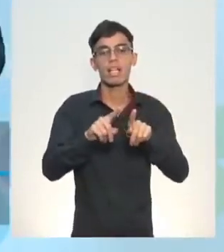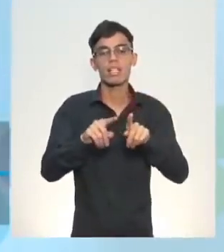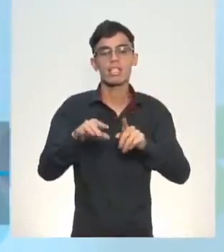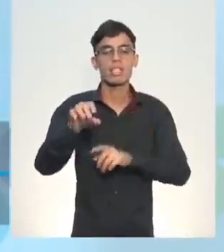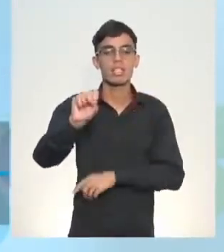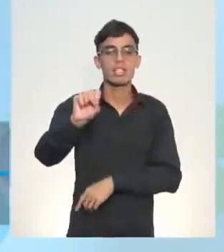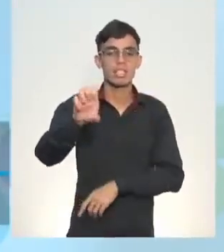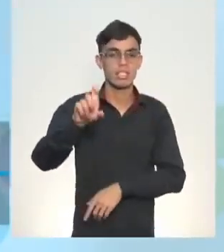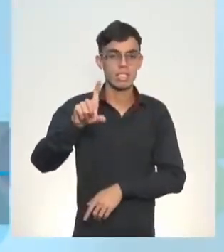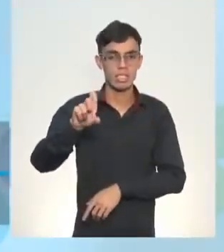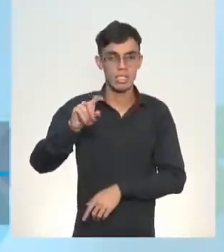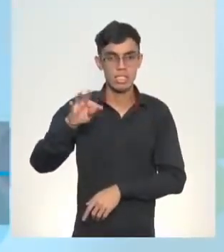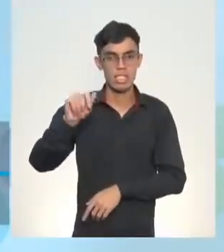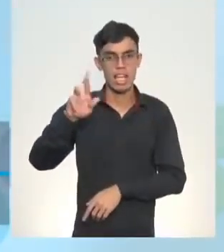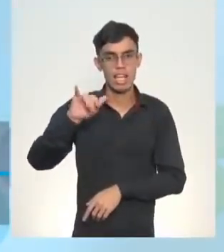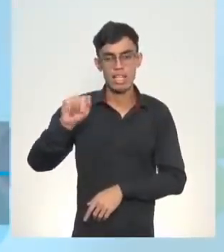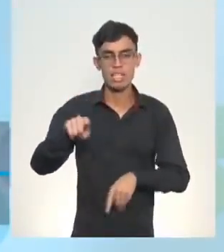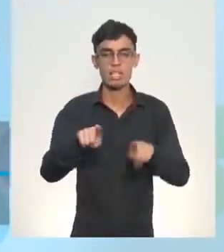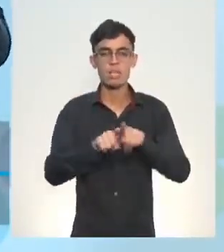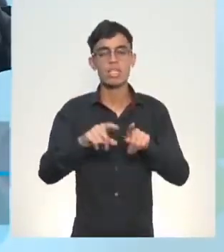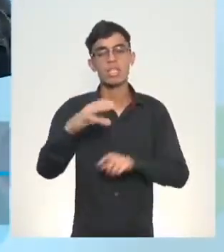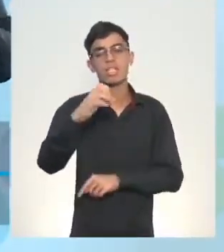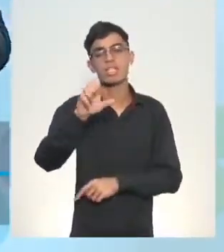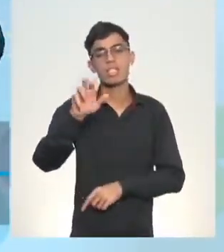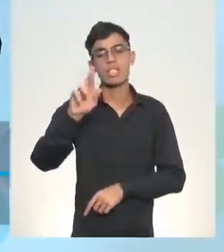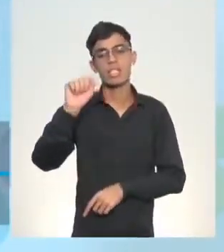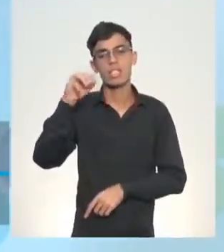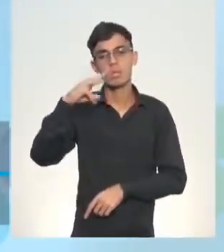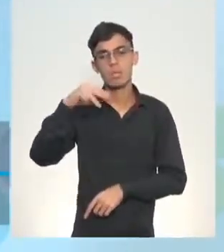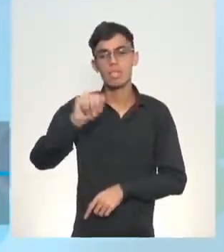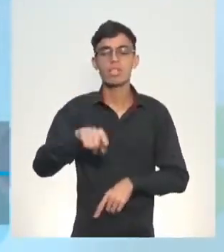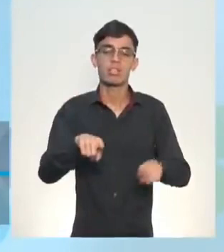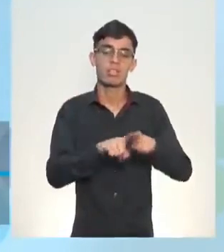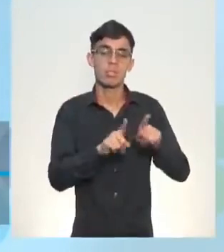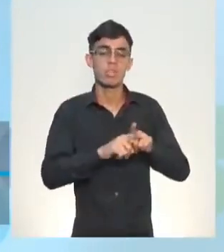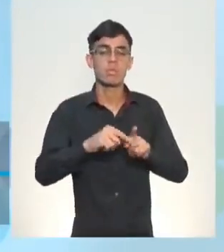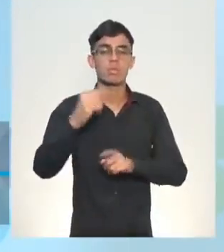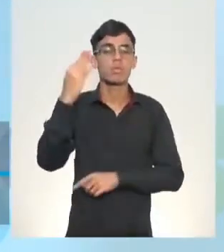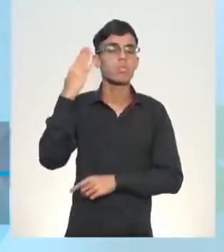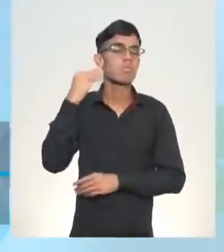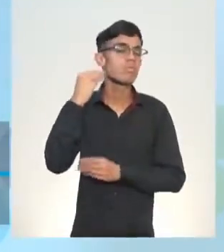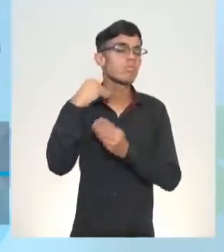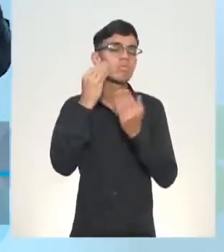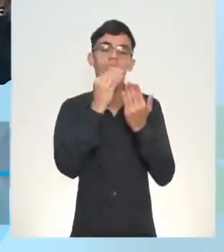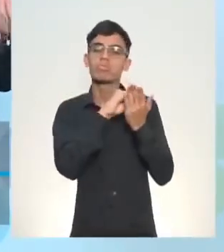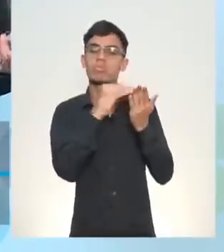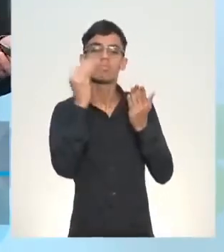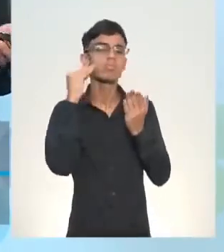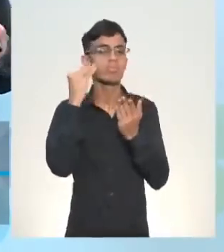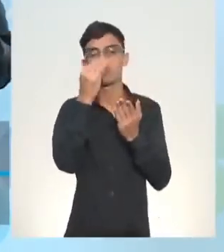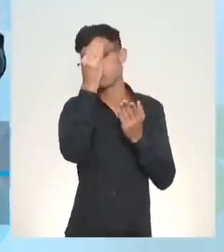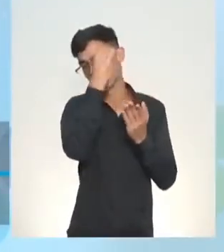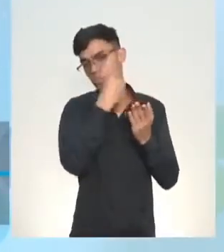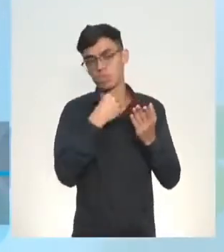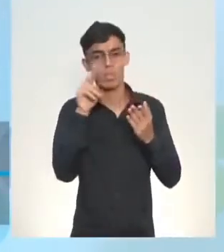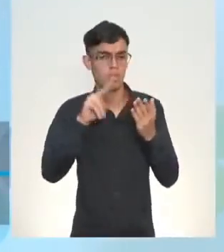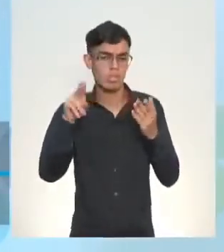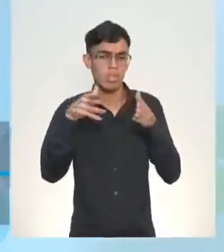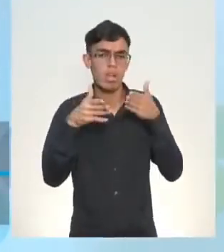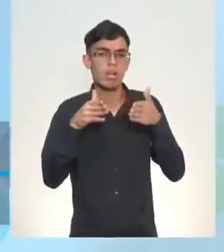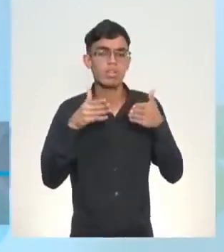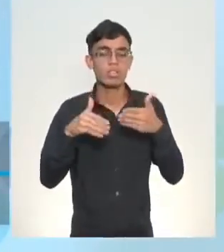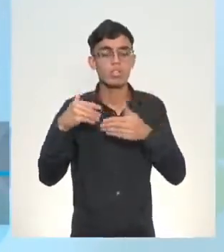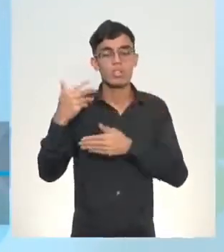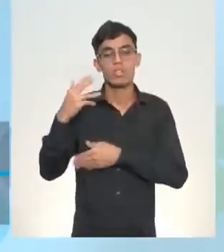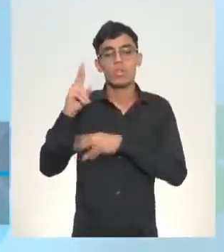cestaria, a gente vê na cerâmica, né, na pintura corporal, né, a questão da maquiagem, né, que a gente usa. Até hoje, gente, coisa